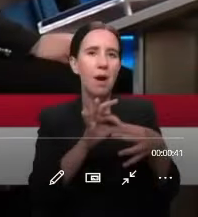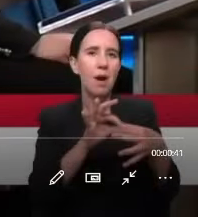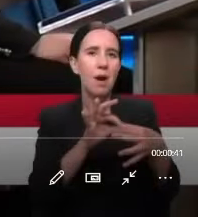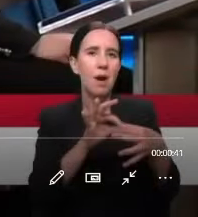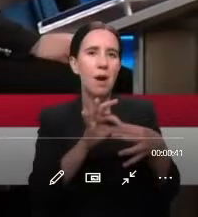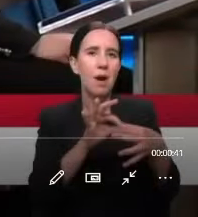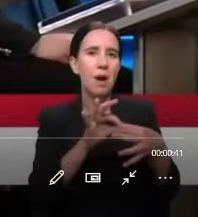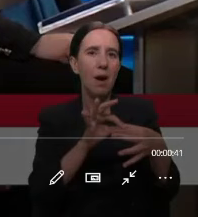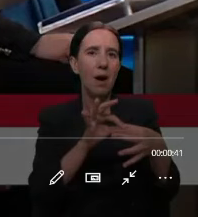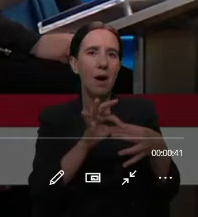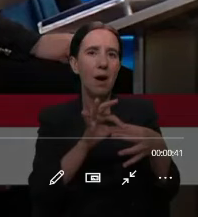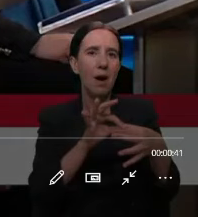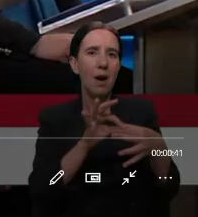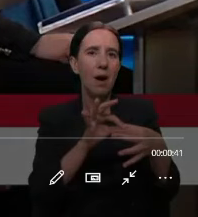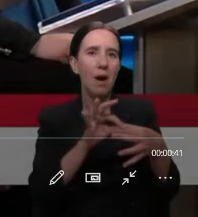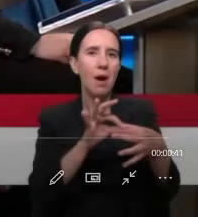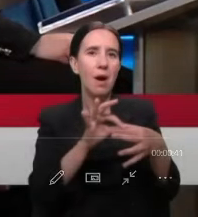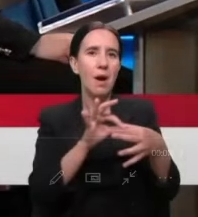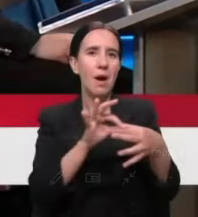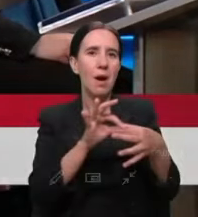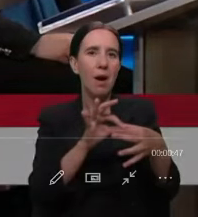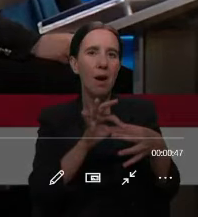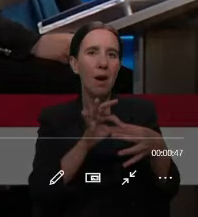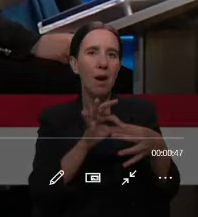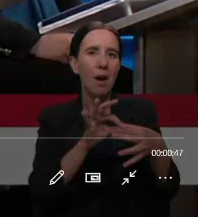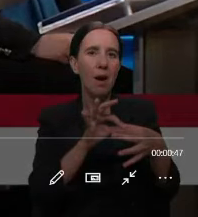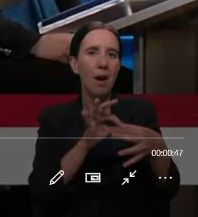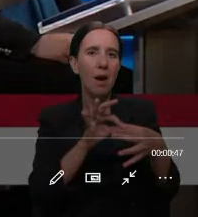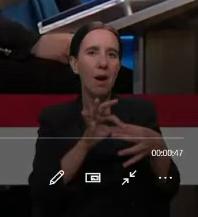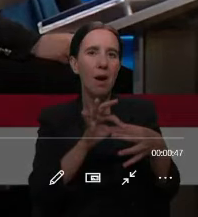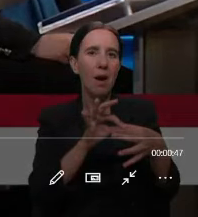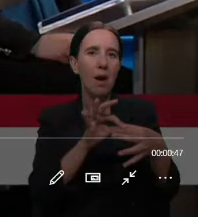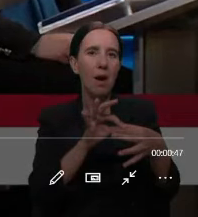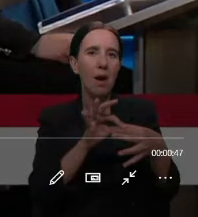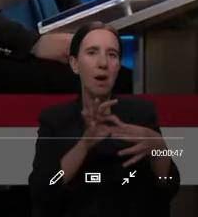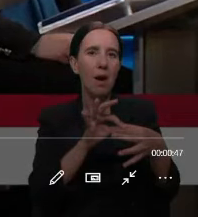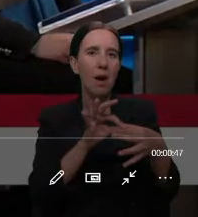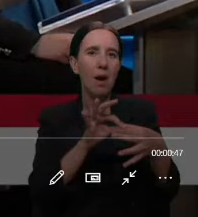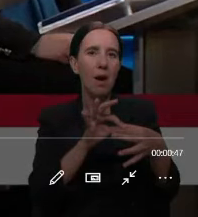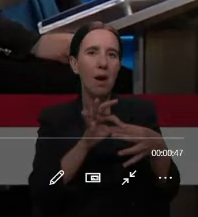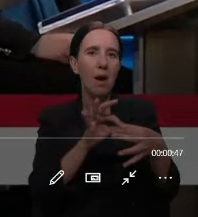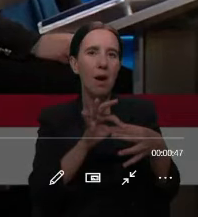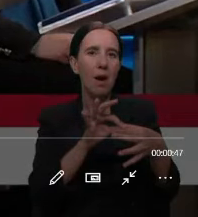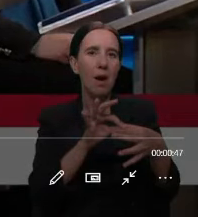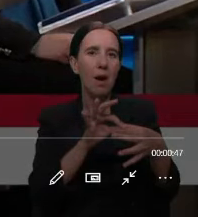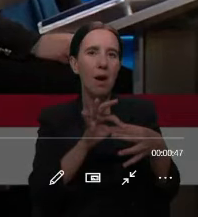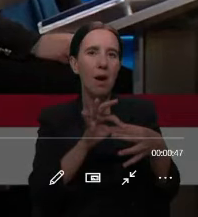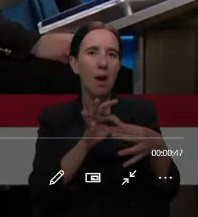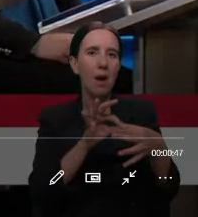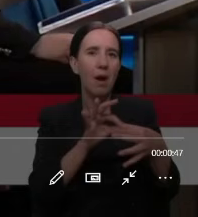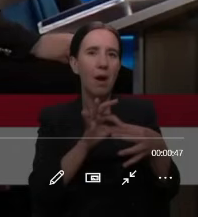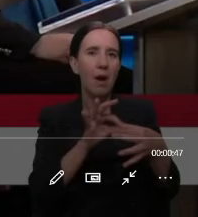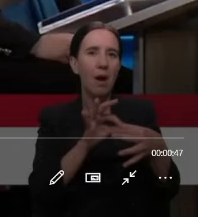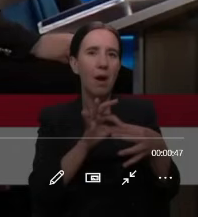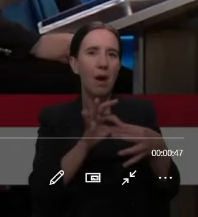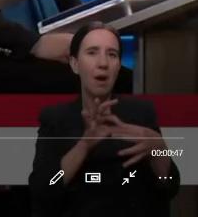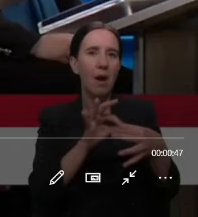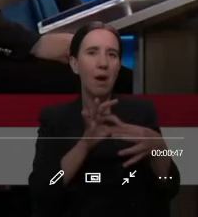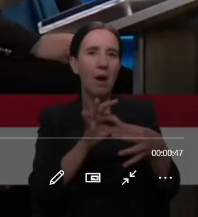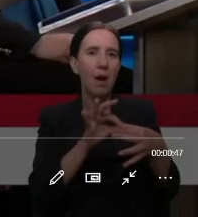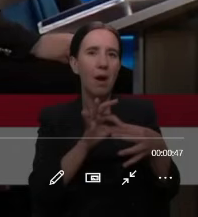PAN... Quando, e na cara do Bruno Fialho, a Inês Figueiredo, acho eu, e o Bruno Fialho, quando ele diz que a